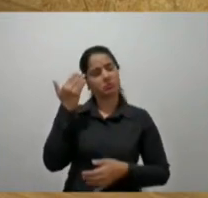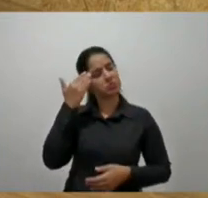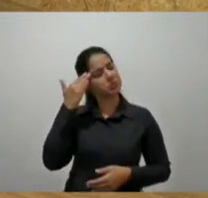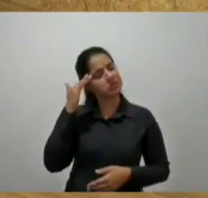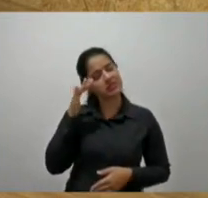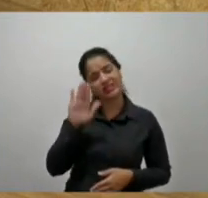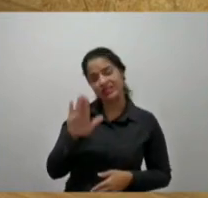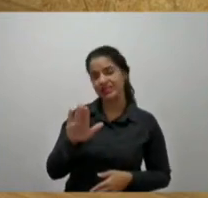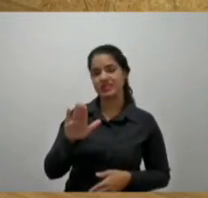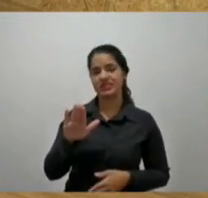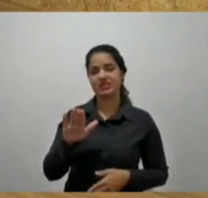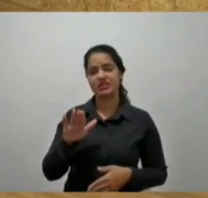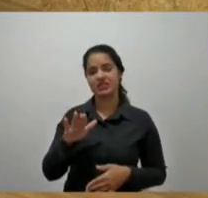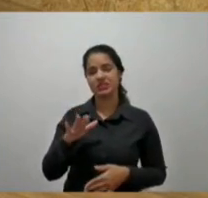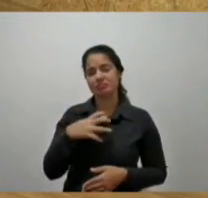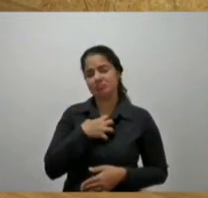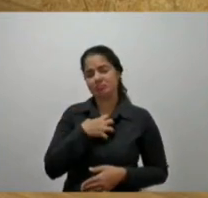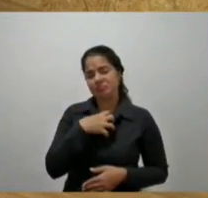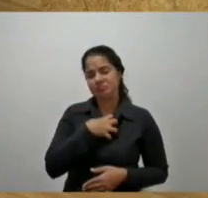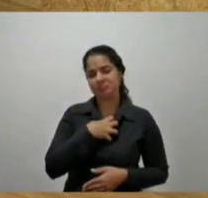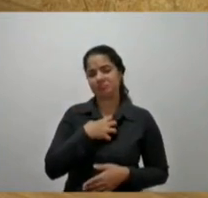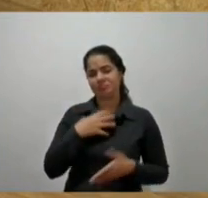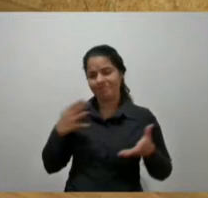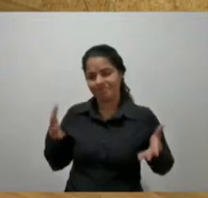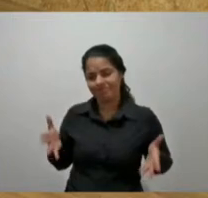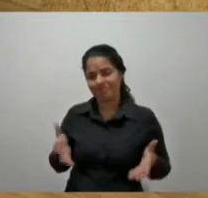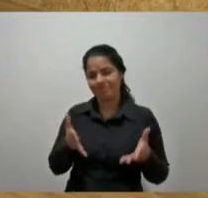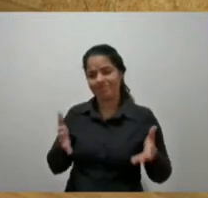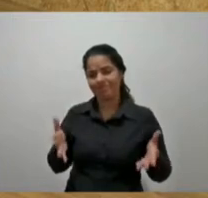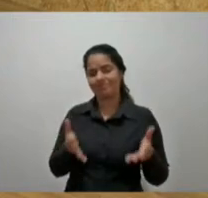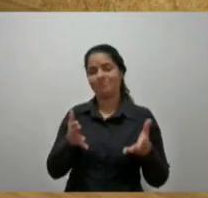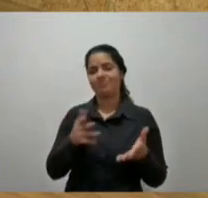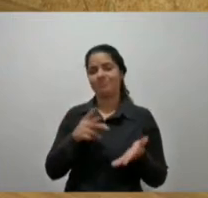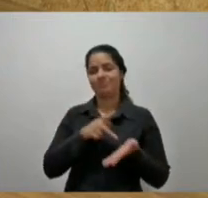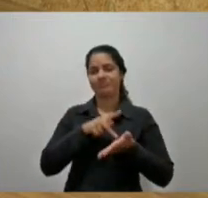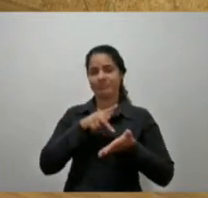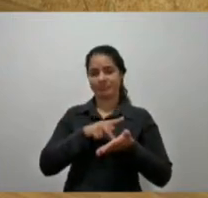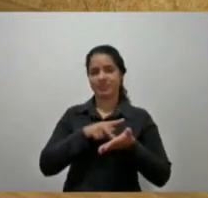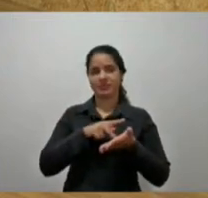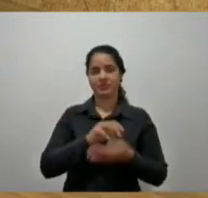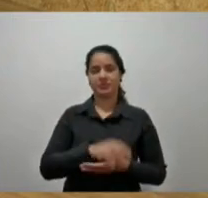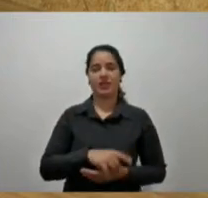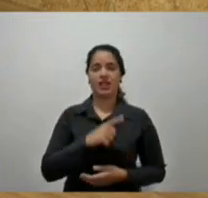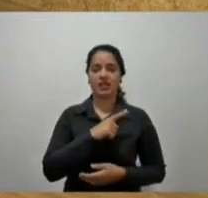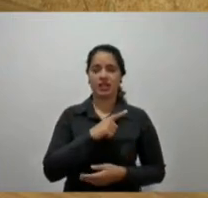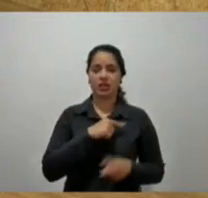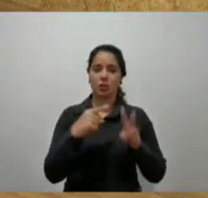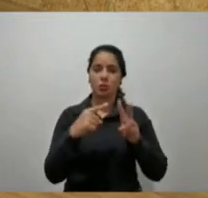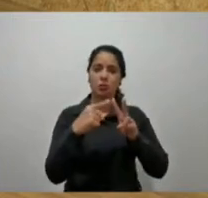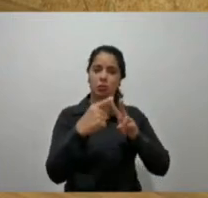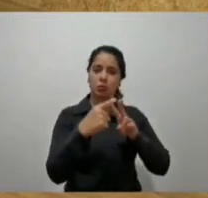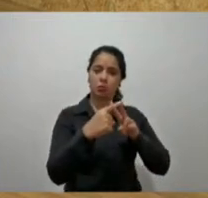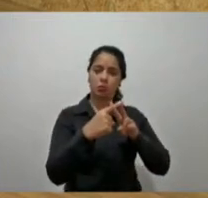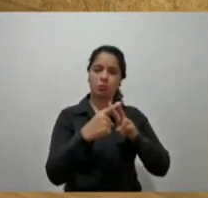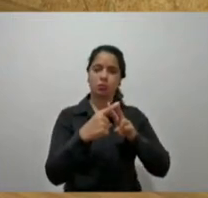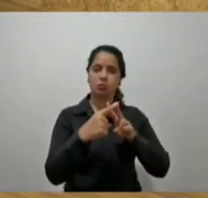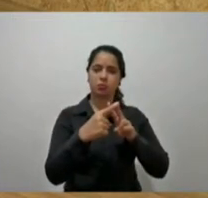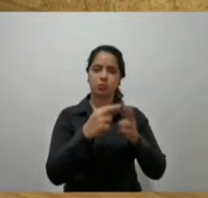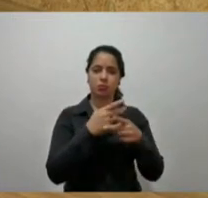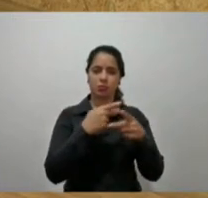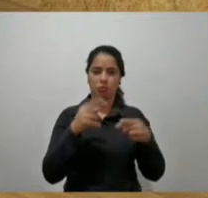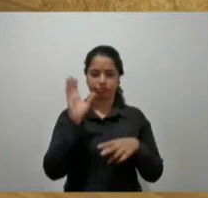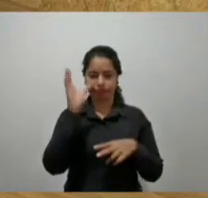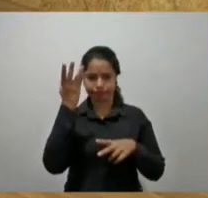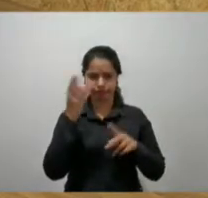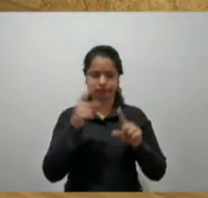motivações por trás dos movimentos, né? Você teve dois movimentos lá que são mais visíveis. O primeiro movimento foi